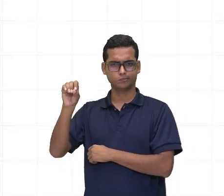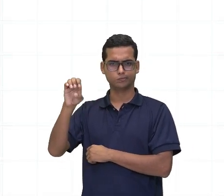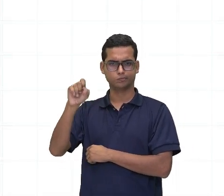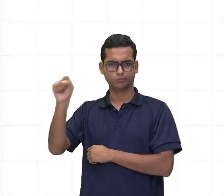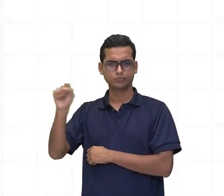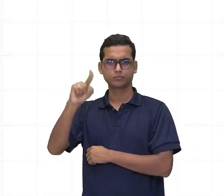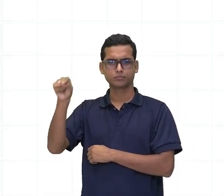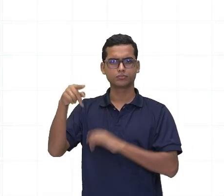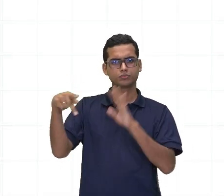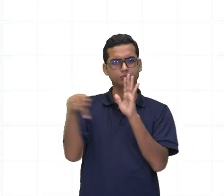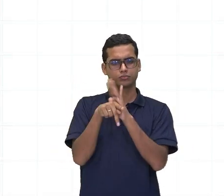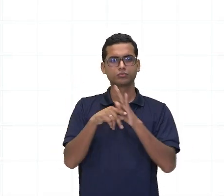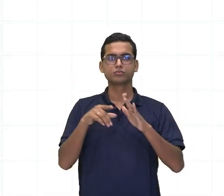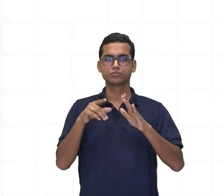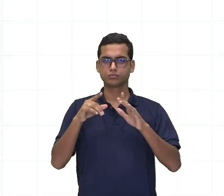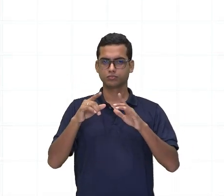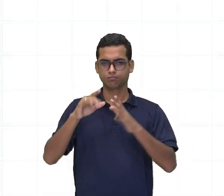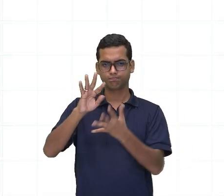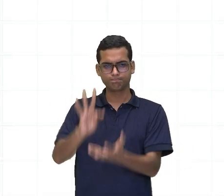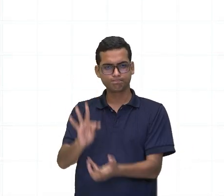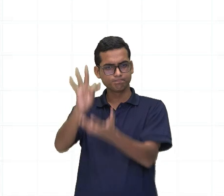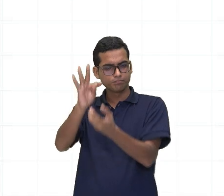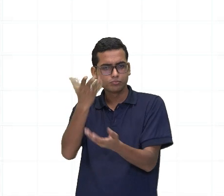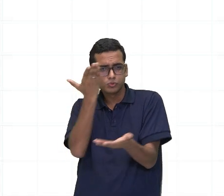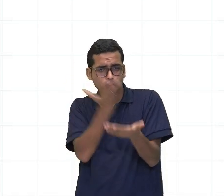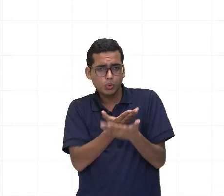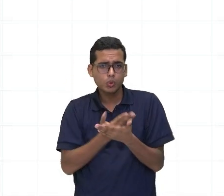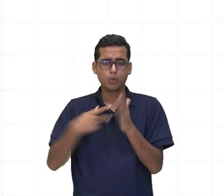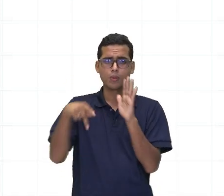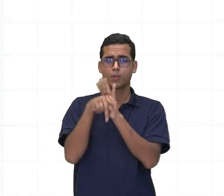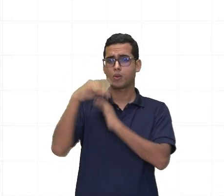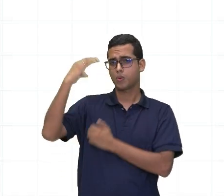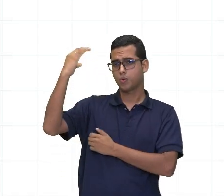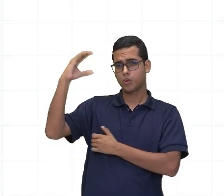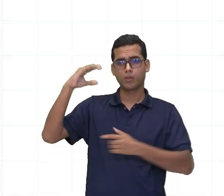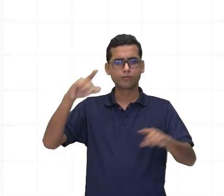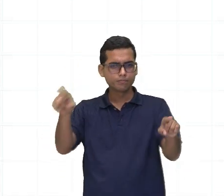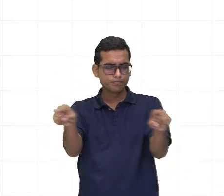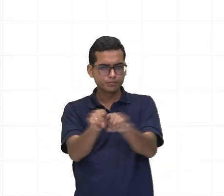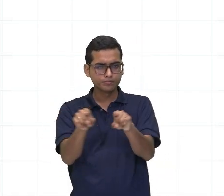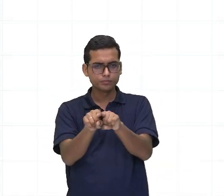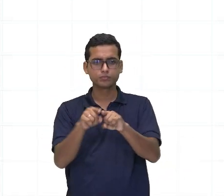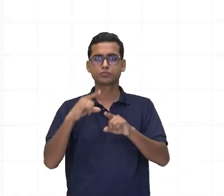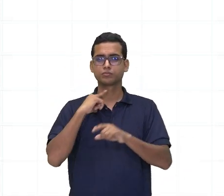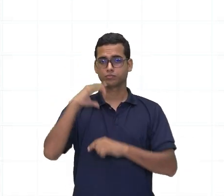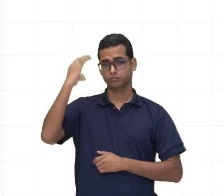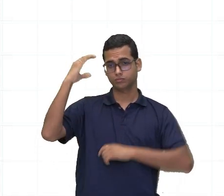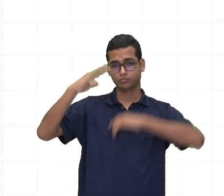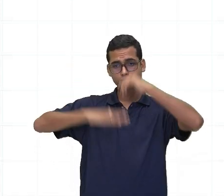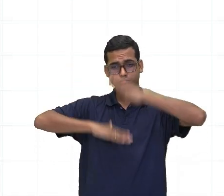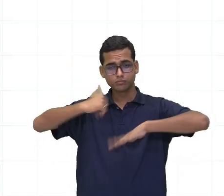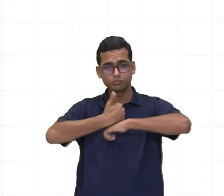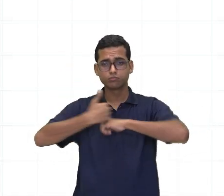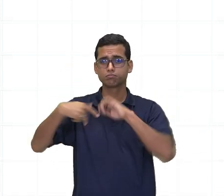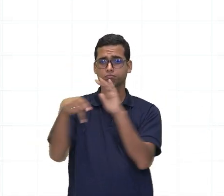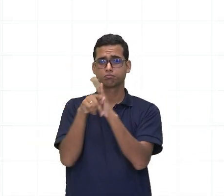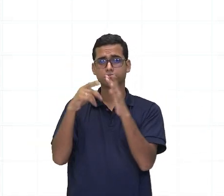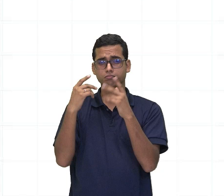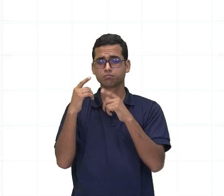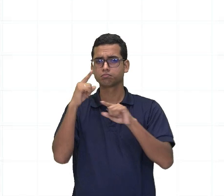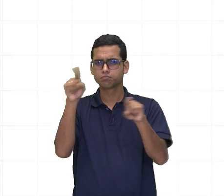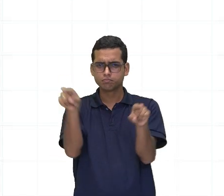ciência dos materiais, ou seja, com o estudo, né, da termodinâmica, os cientistas foram lá, descobriram, né,